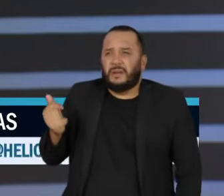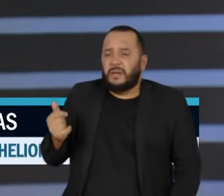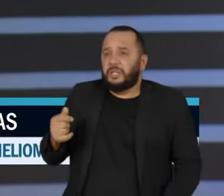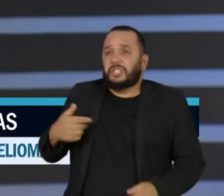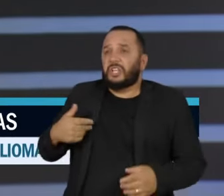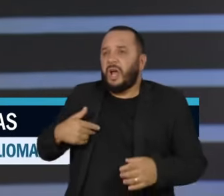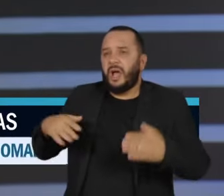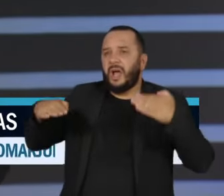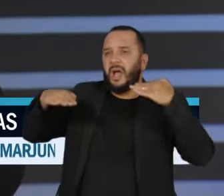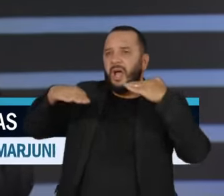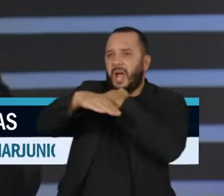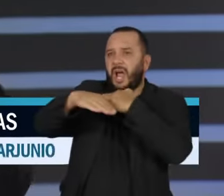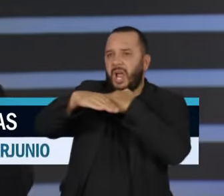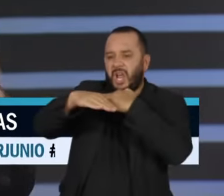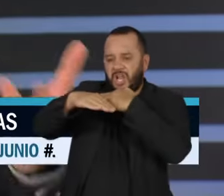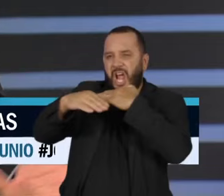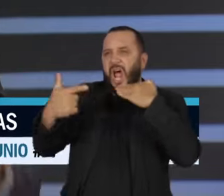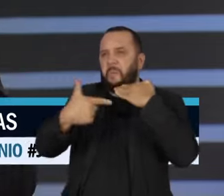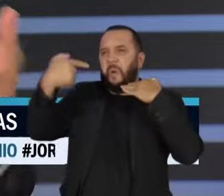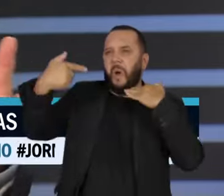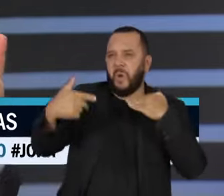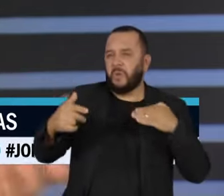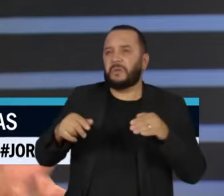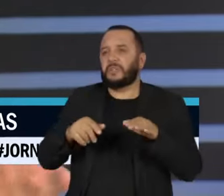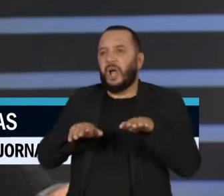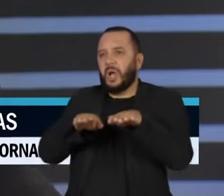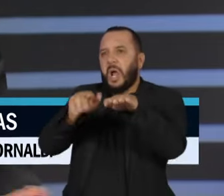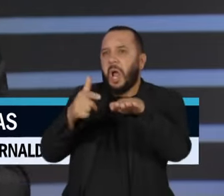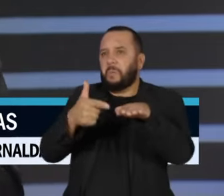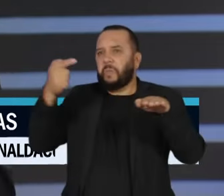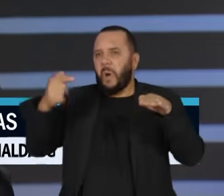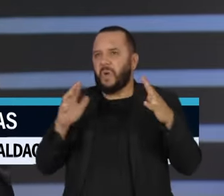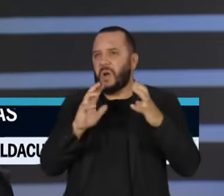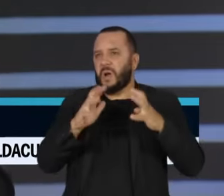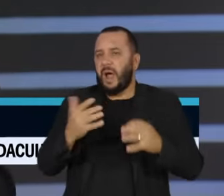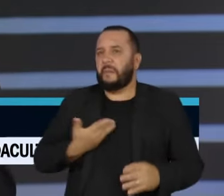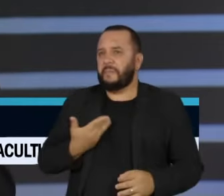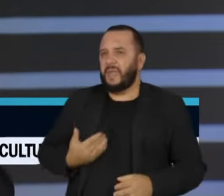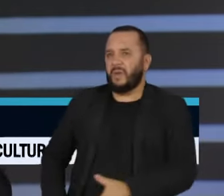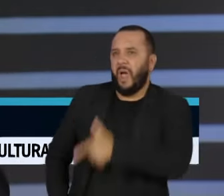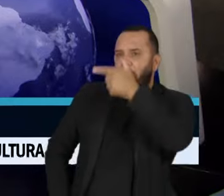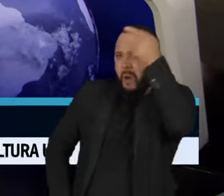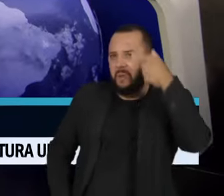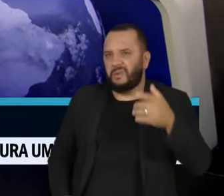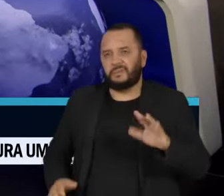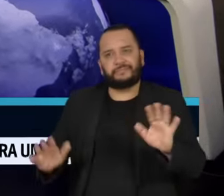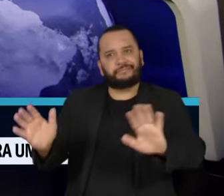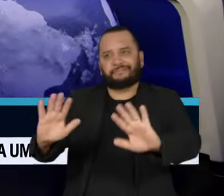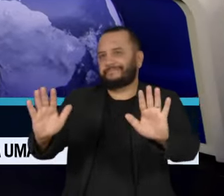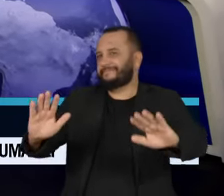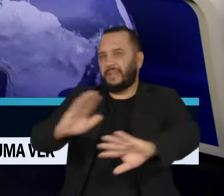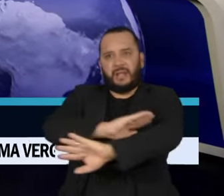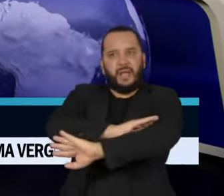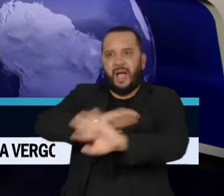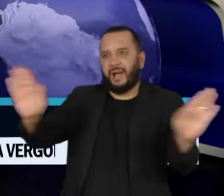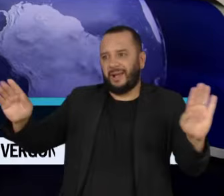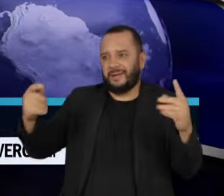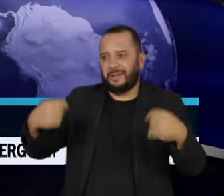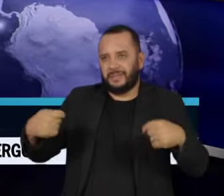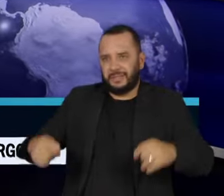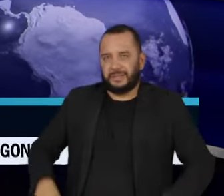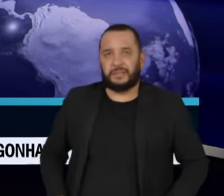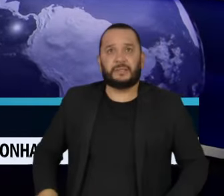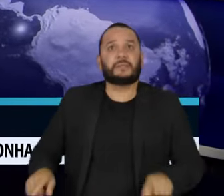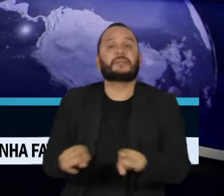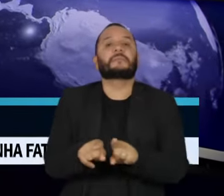briga de trânsito, briga de amigos, usando pistola, arma, fuzil, como a gente tem visto recentemente. E junto disso precisa um aumento da